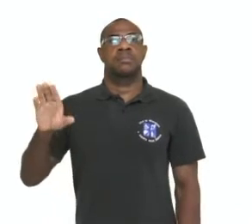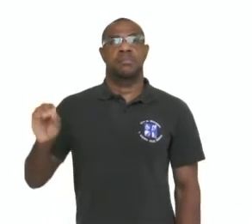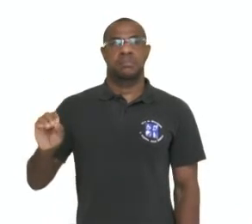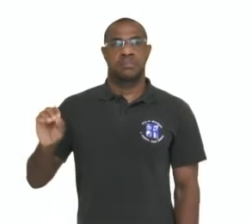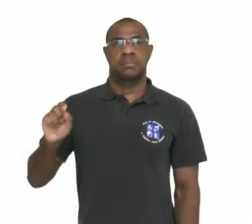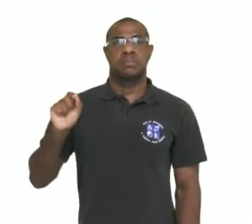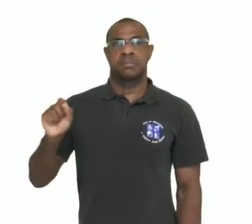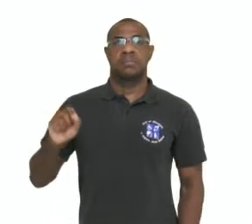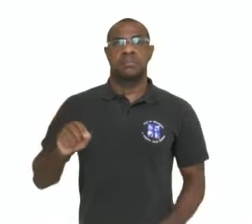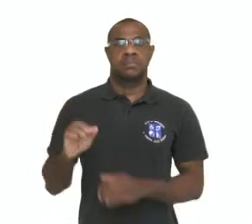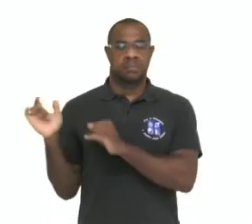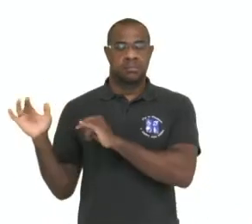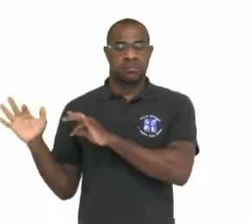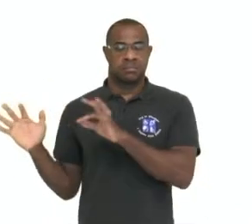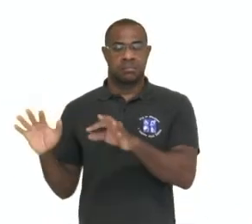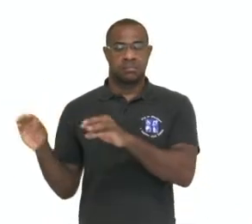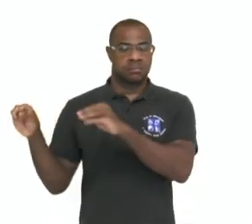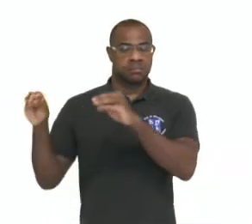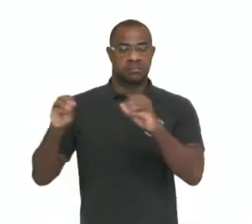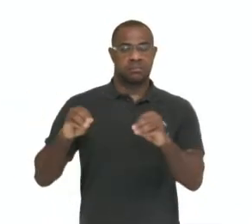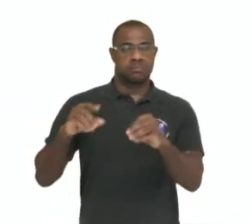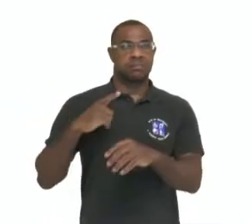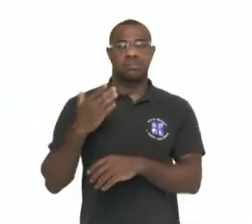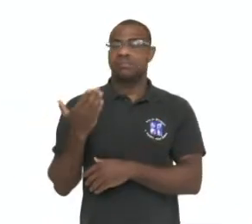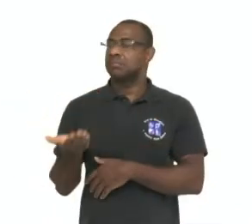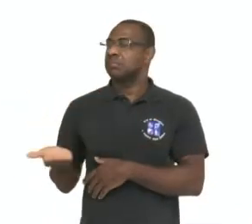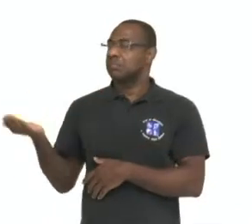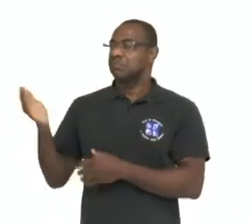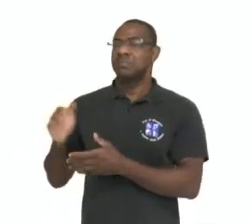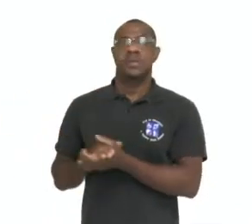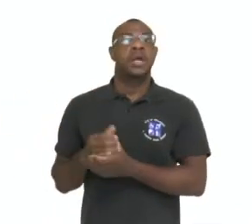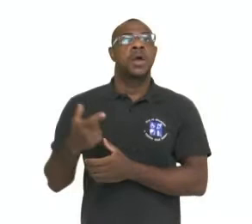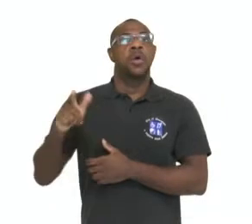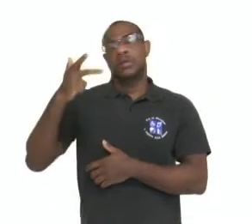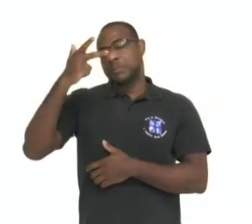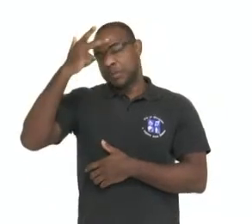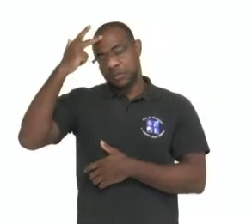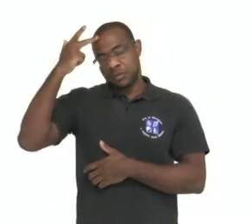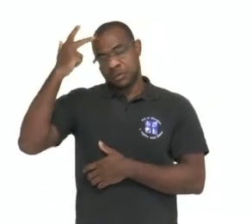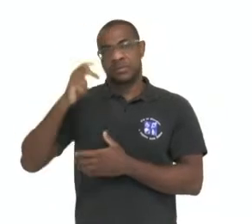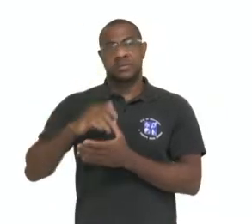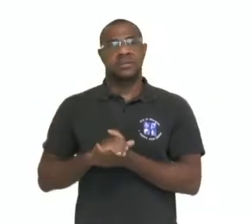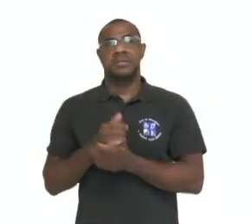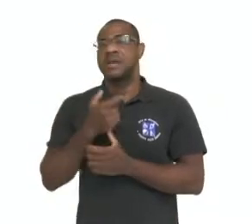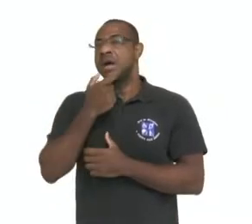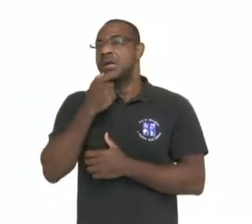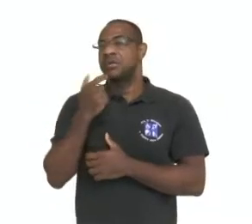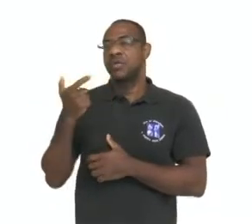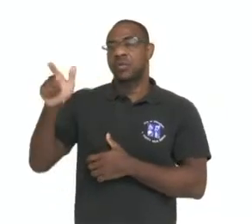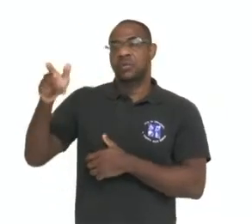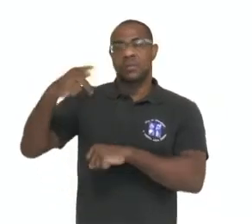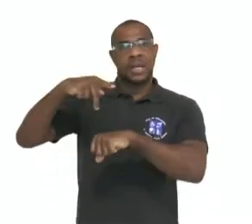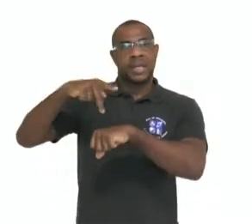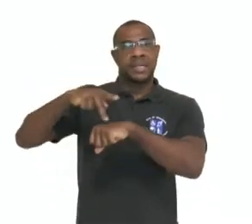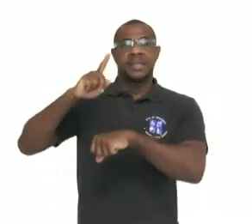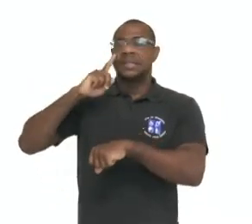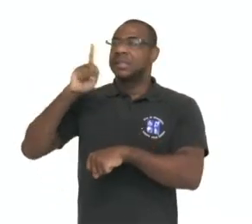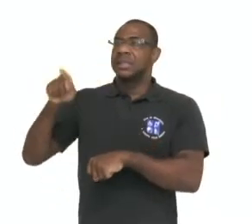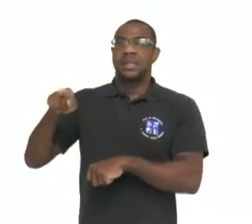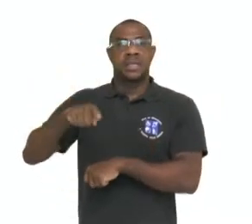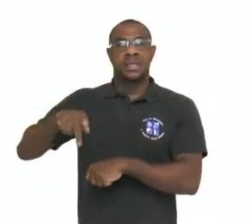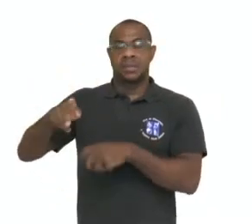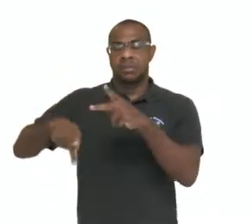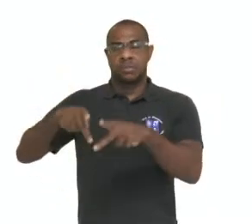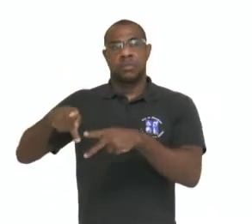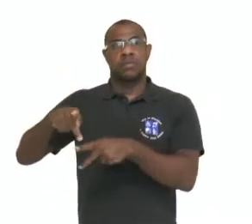foram pacíficas, os povos de origem germânica, em sua maioria, foram aceitos nos limites do império. Os romanos necessitavam de um contingente de